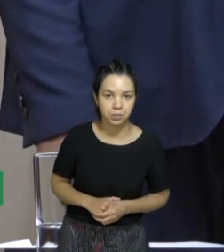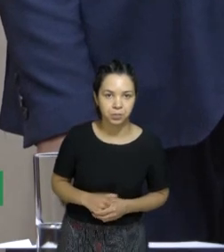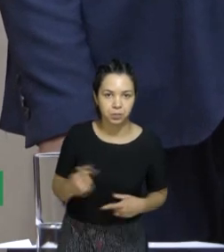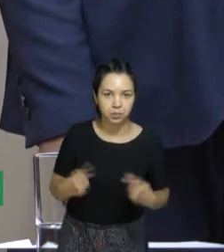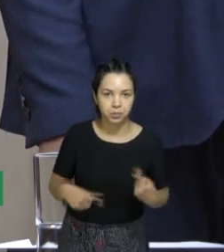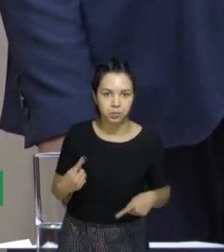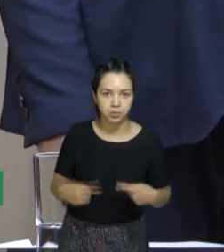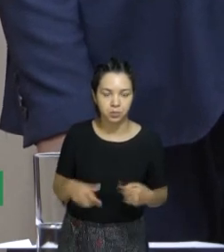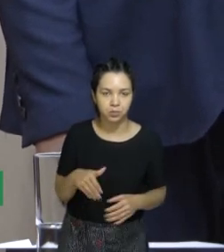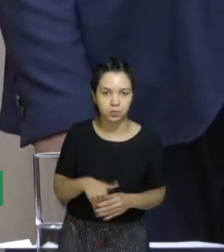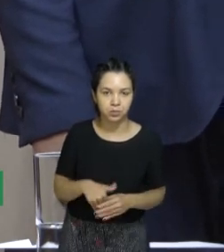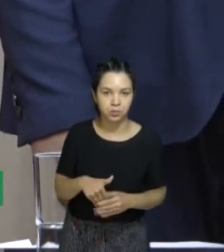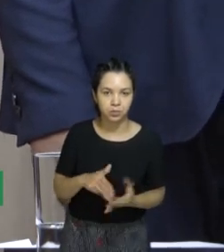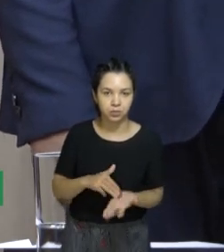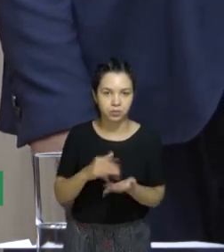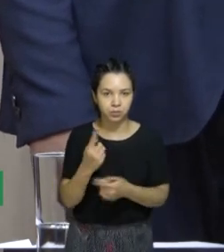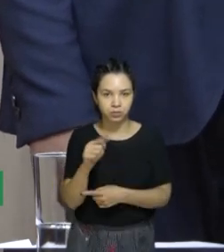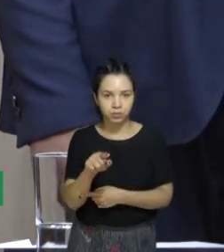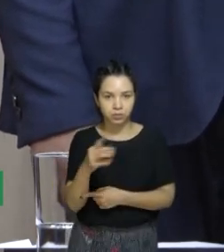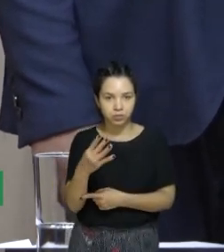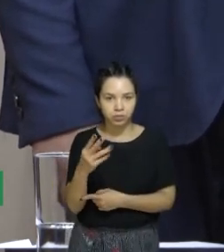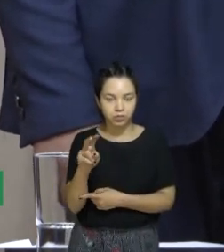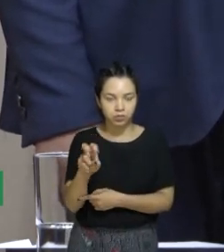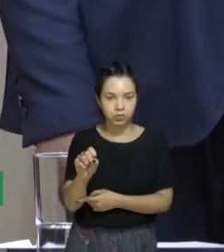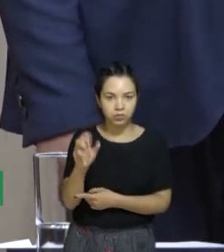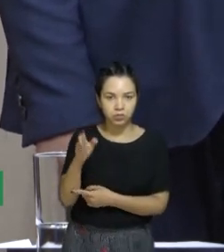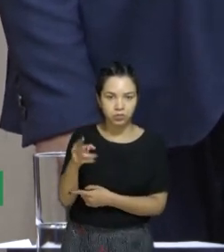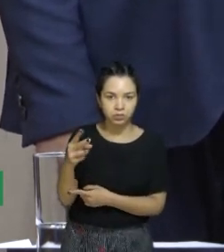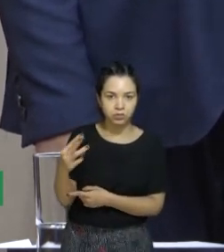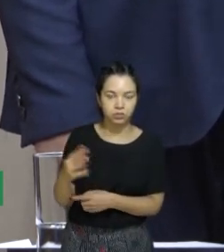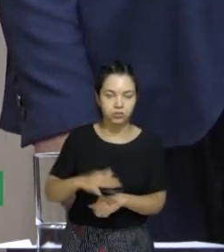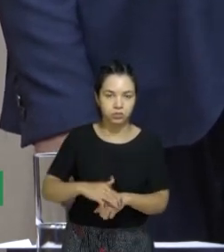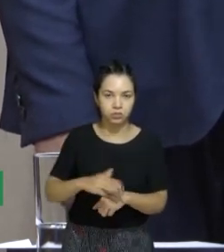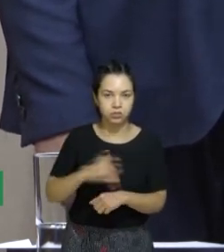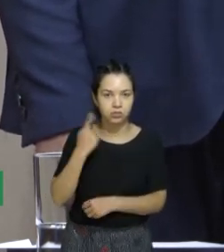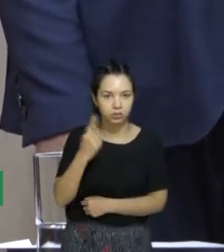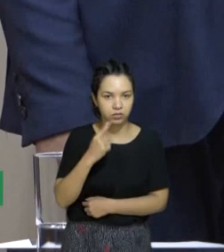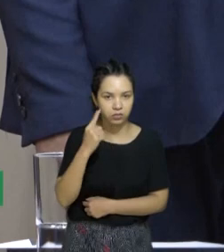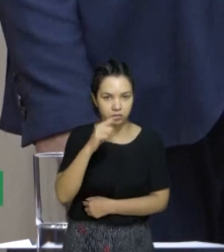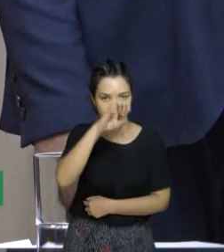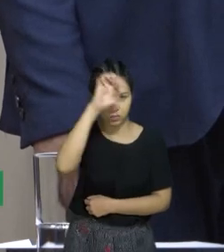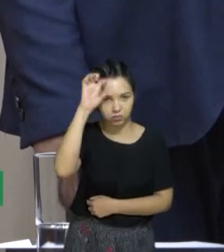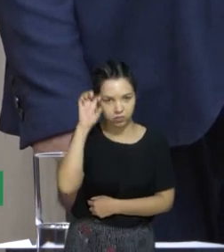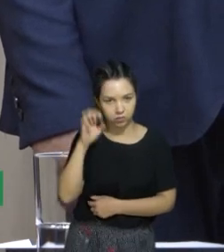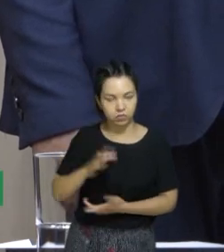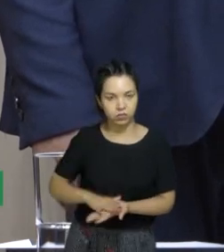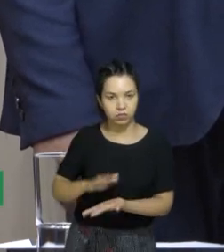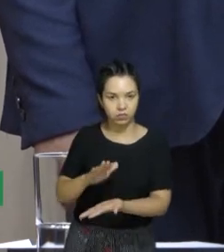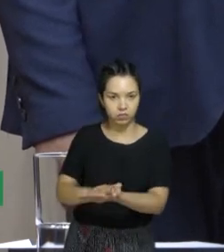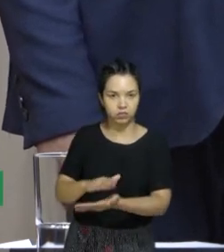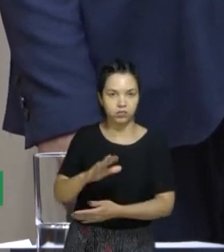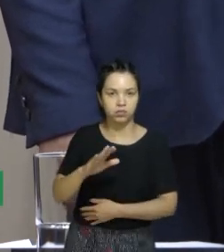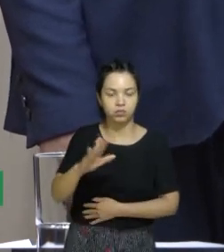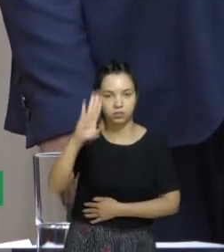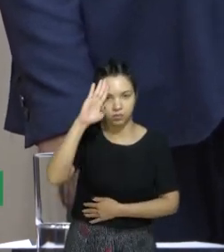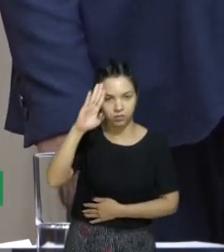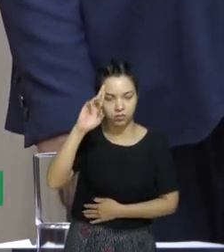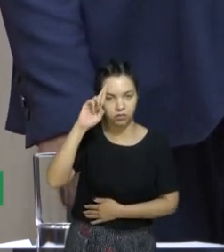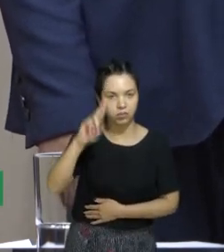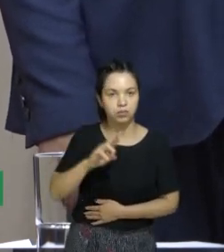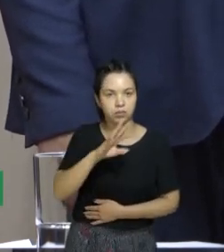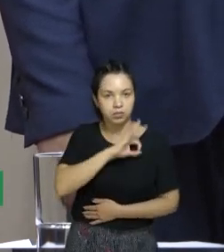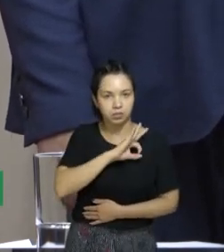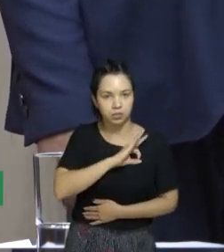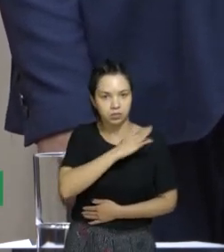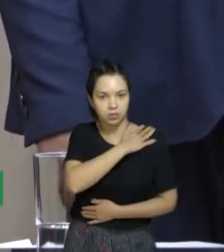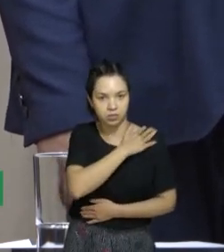discussão e votação, moção 1428-2023, autor delegado Egídio, manifestando aplauso ao comandante da Polícia Militar de Santa Catarina, envolvidos